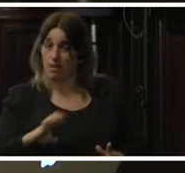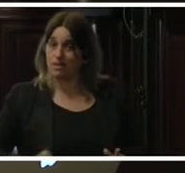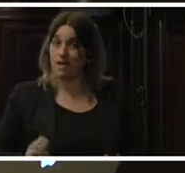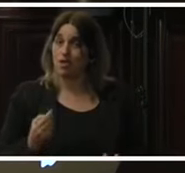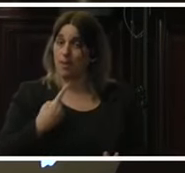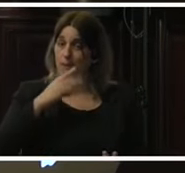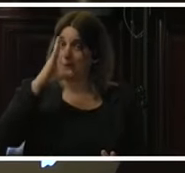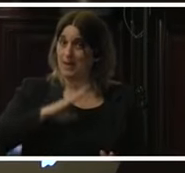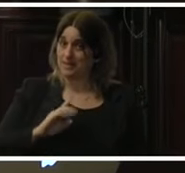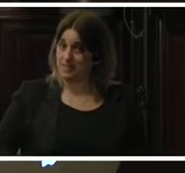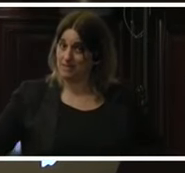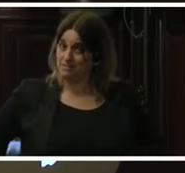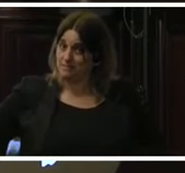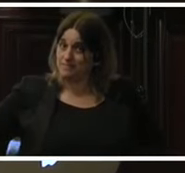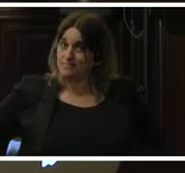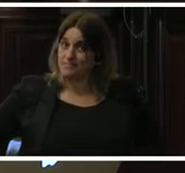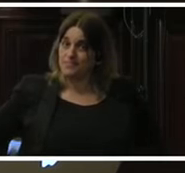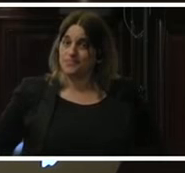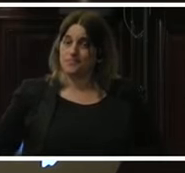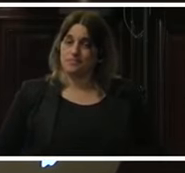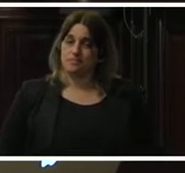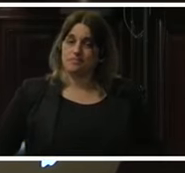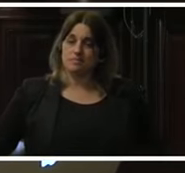o bê minutos